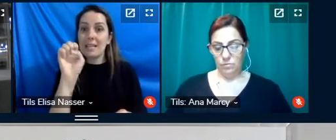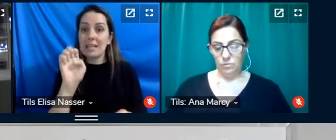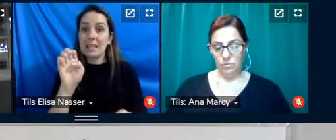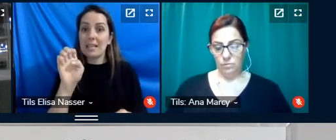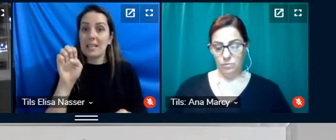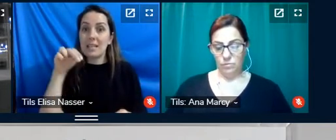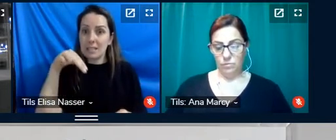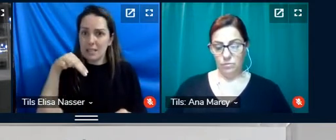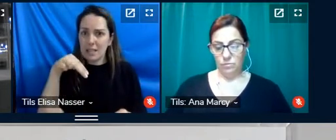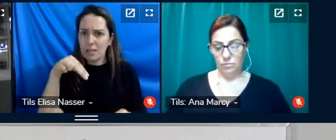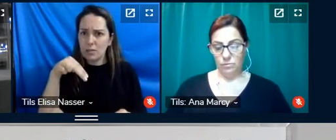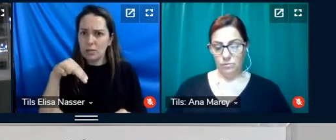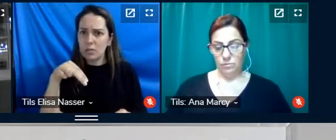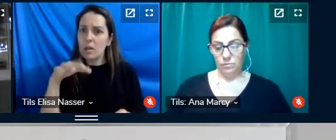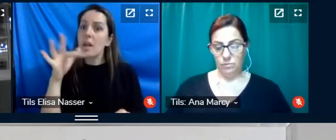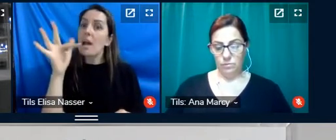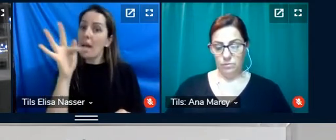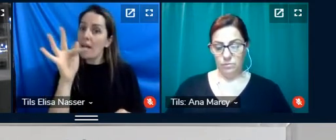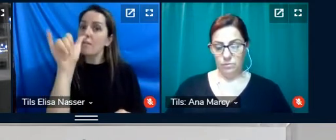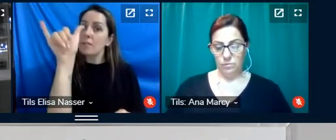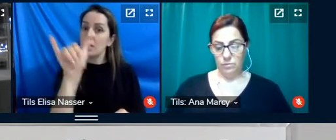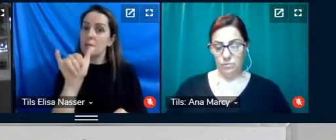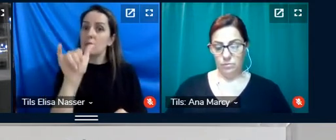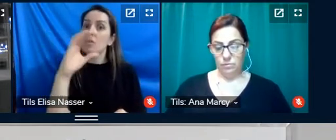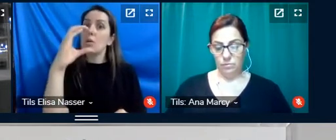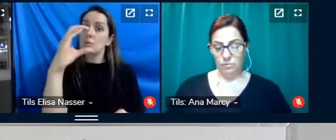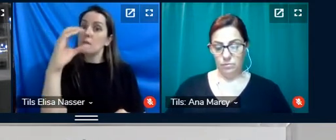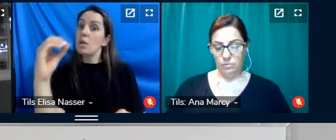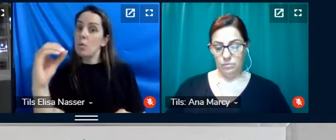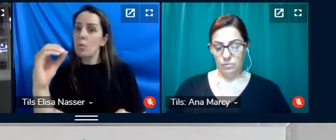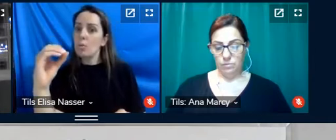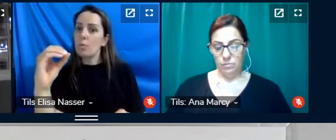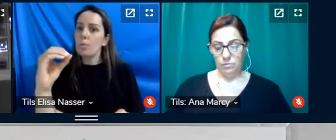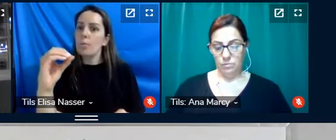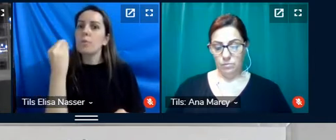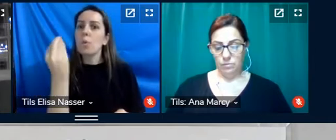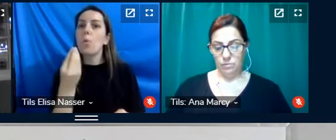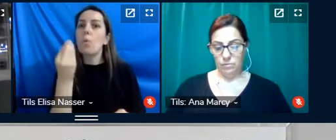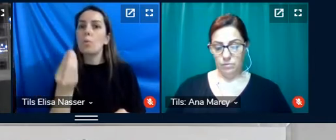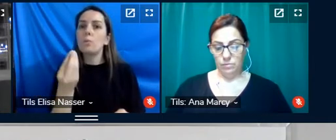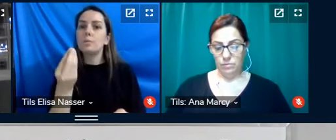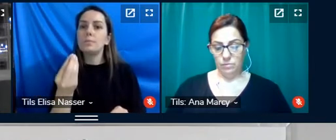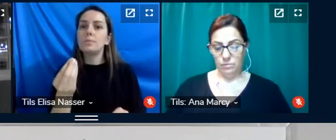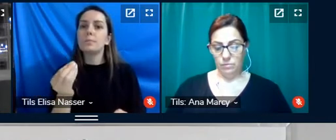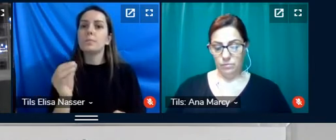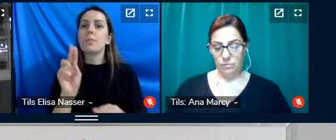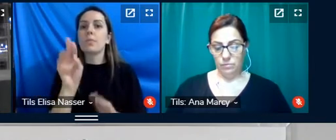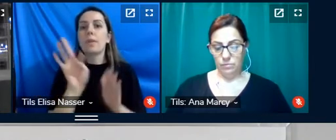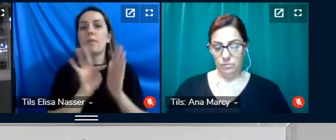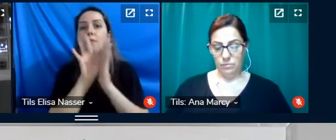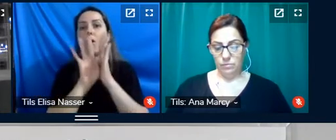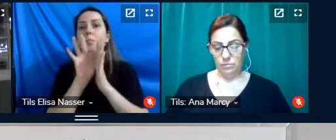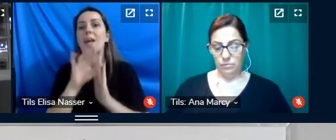Fy é o cateto oposto, né? Você pode achar via seno,